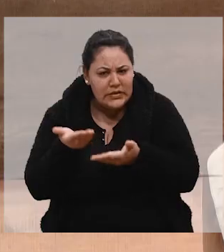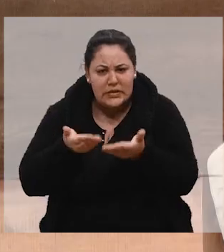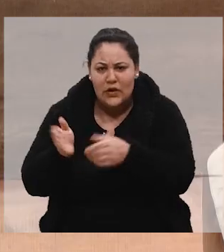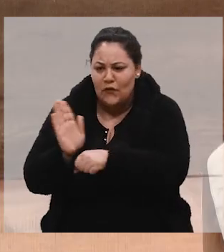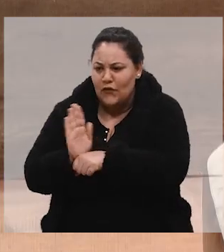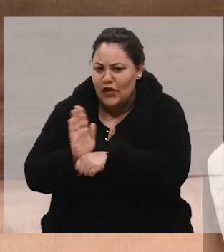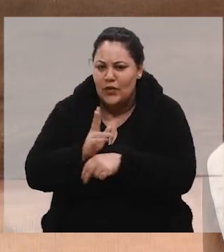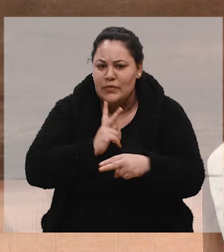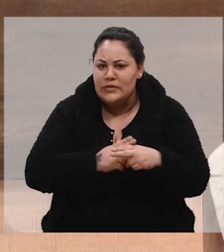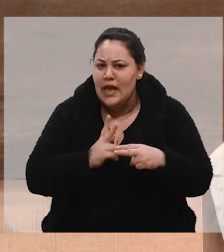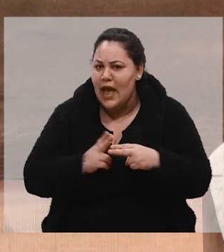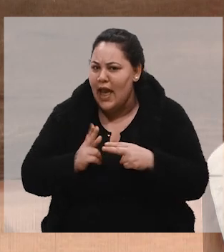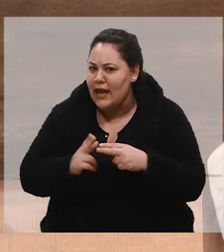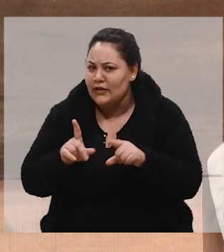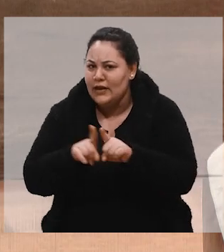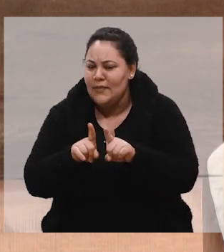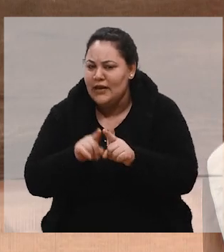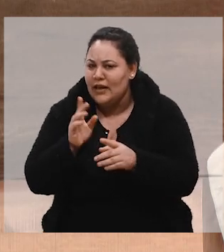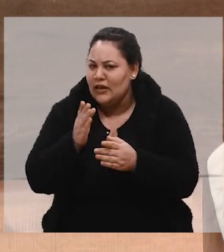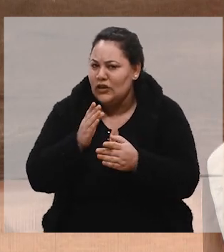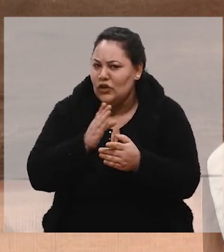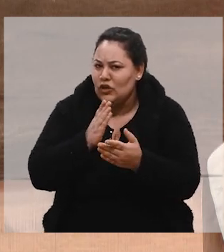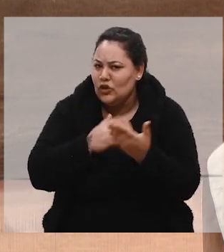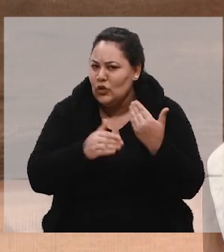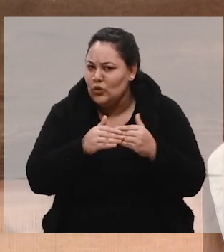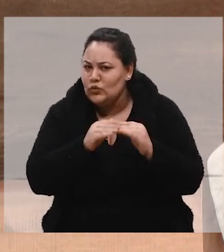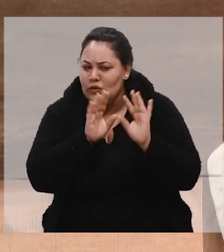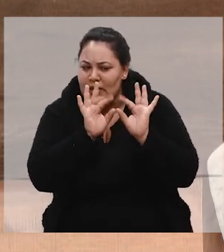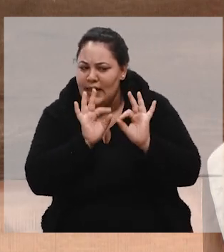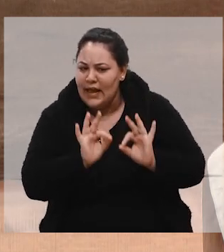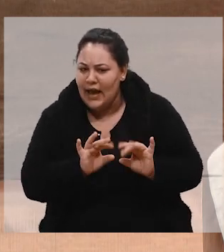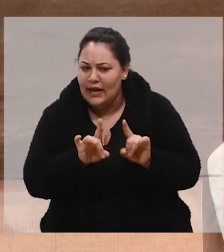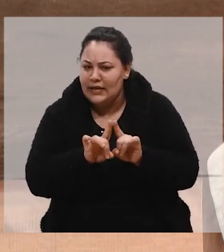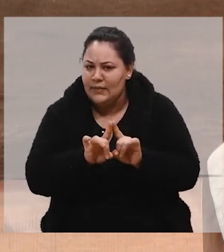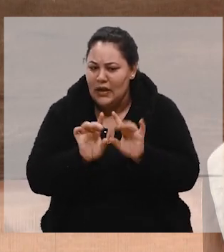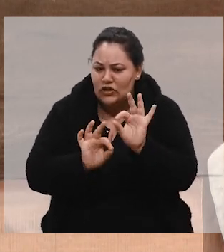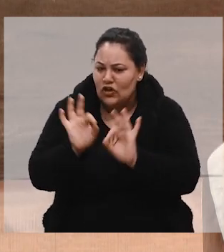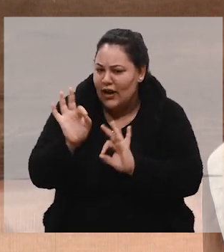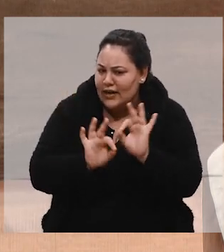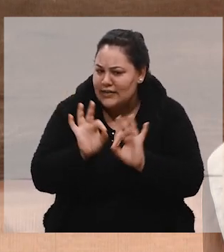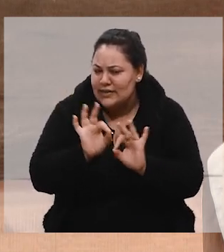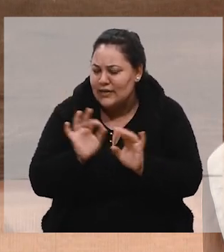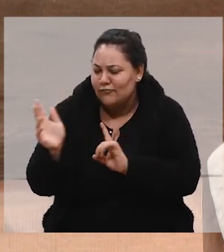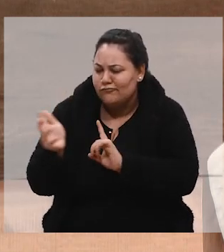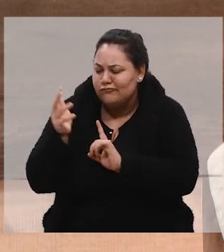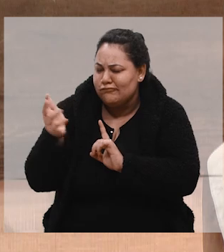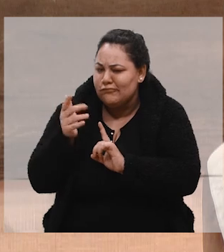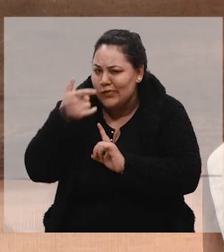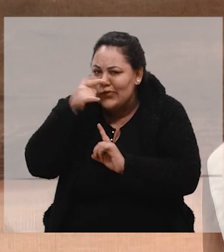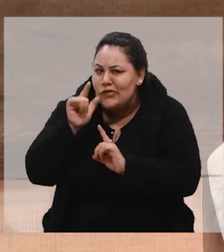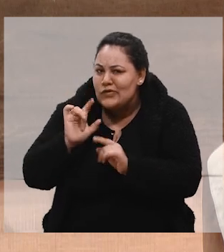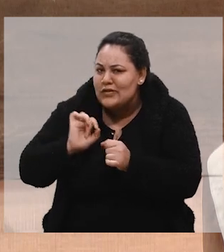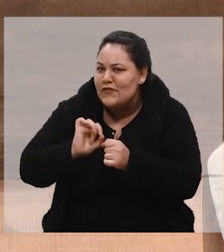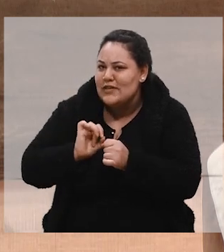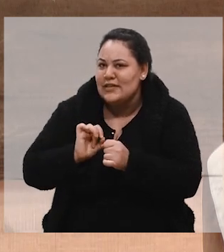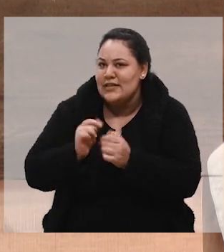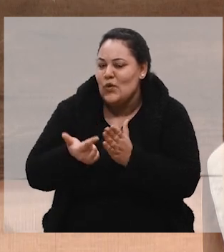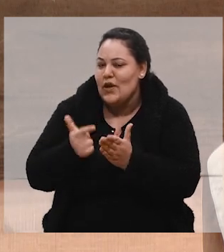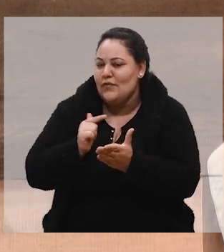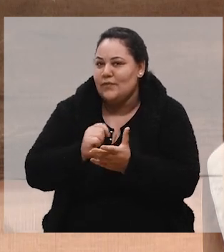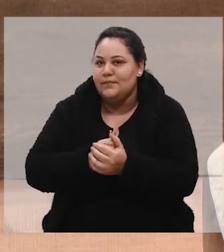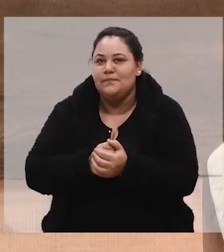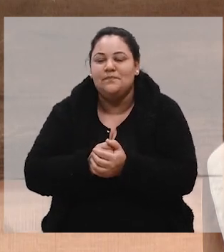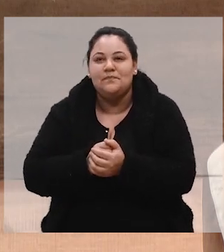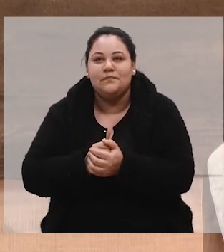envolvimento com filmes, séries, então há todo um processo de planejamento, de inspiração para tu chegares até